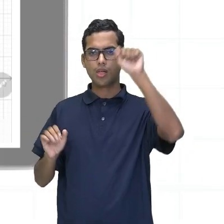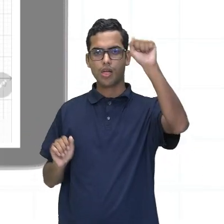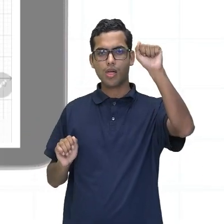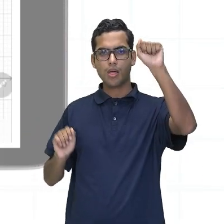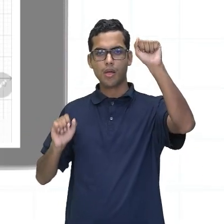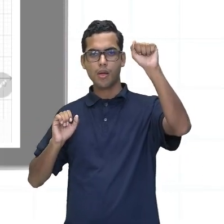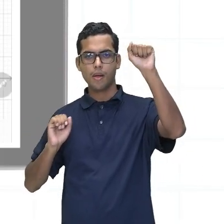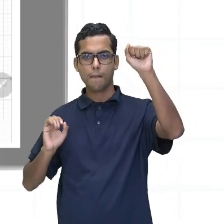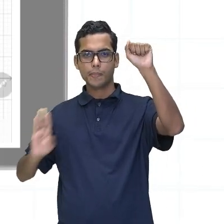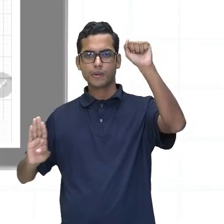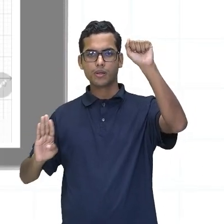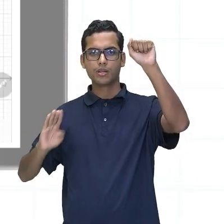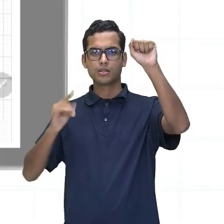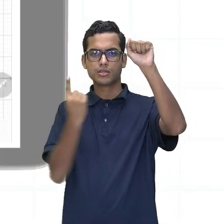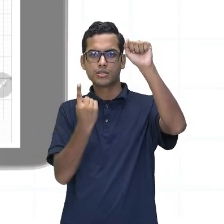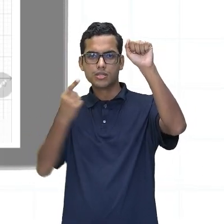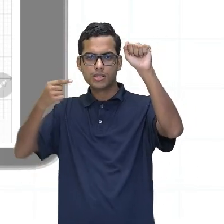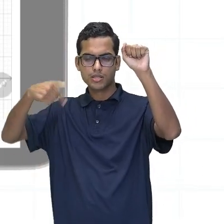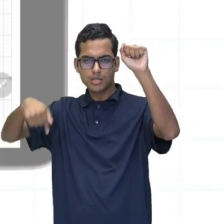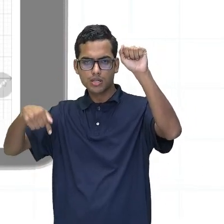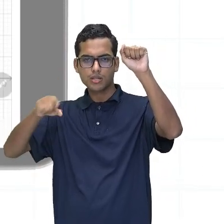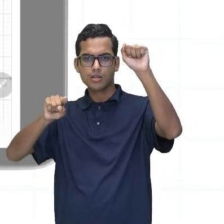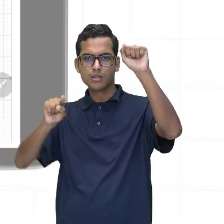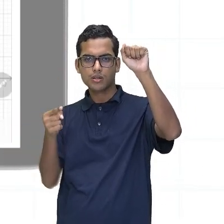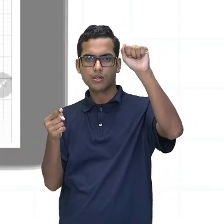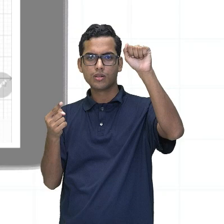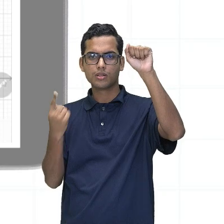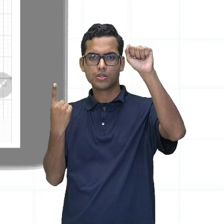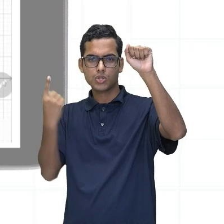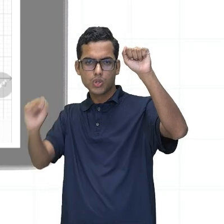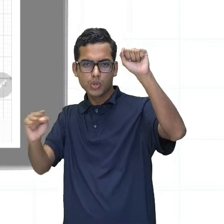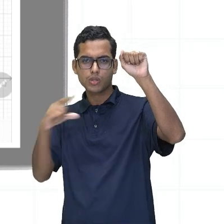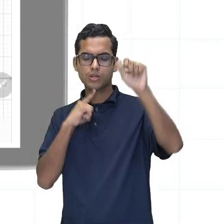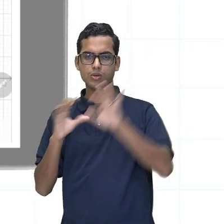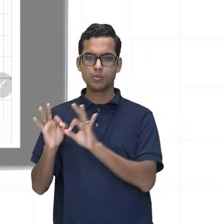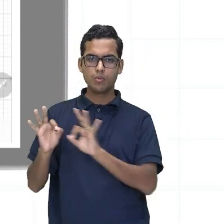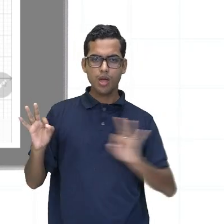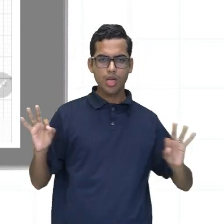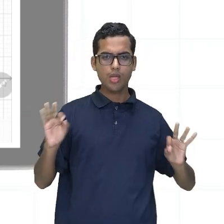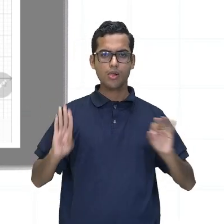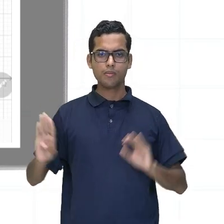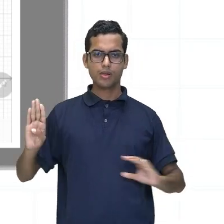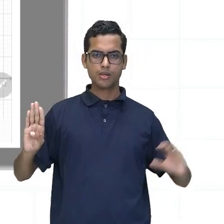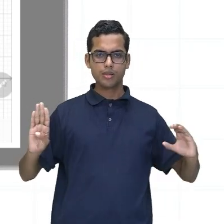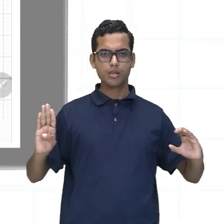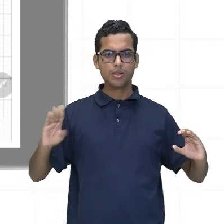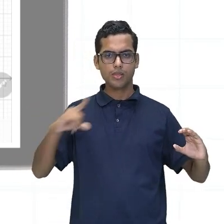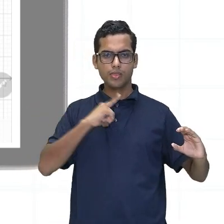18,81. E a medida que vai de C até A é de